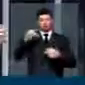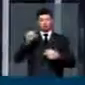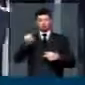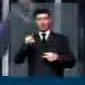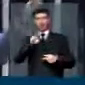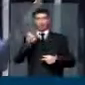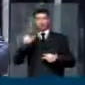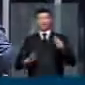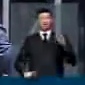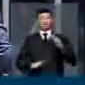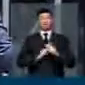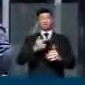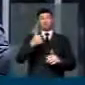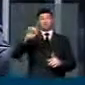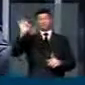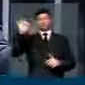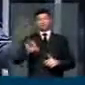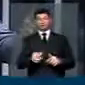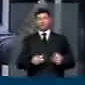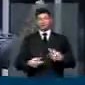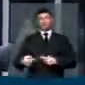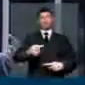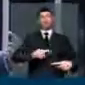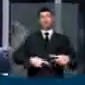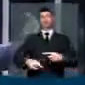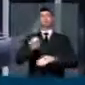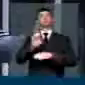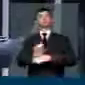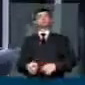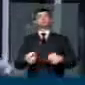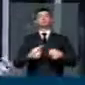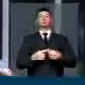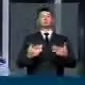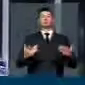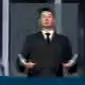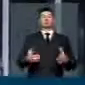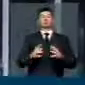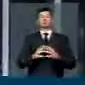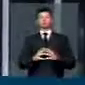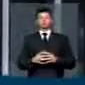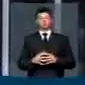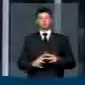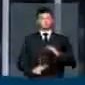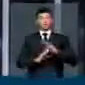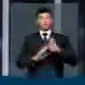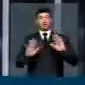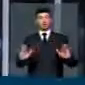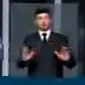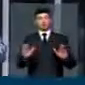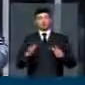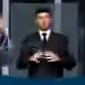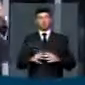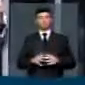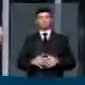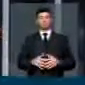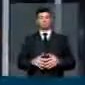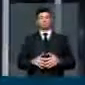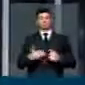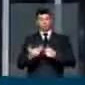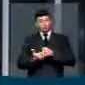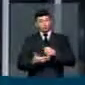no máximo até 20% de contrapartida para os estados, dependendo das suas regiões. No máximo, senhor presidente. E no